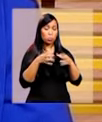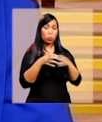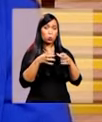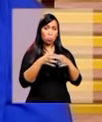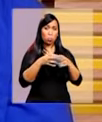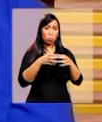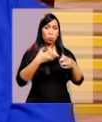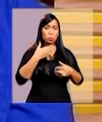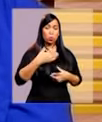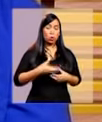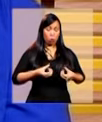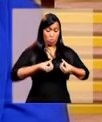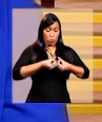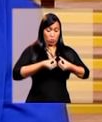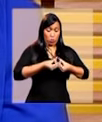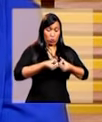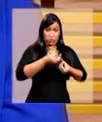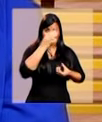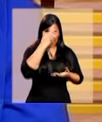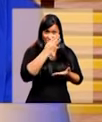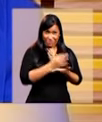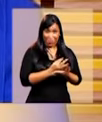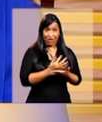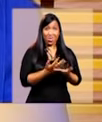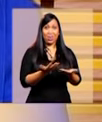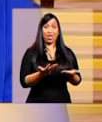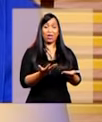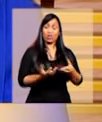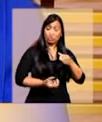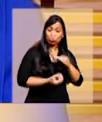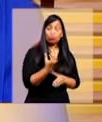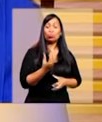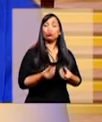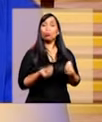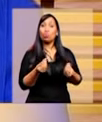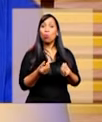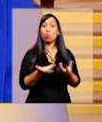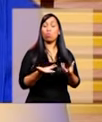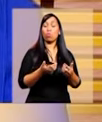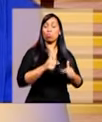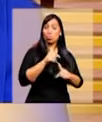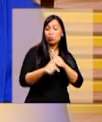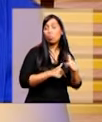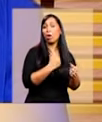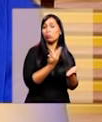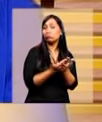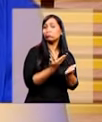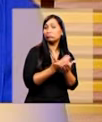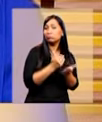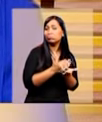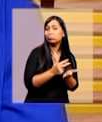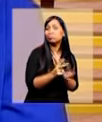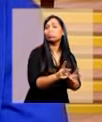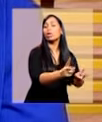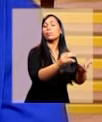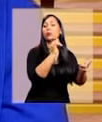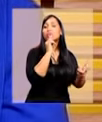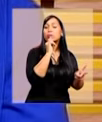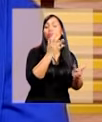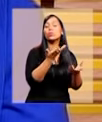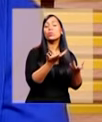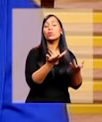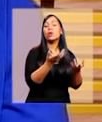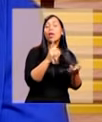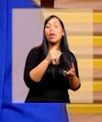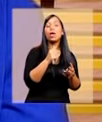Para os budistas em geral, a noção de fé nasce de um exercício constante e por isso nós dizemos que a